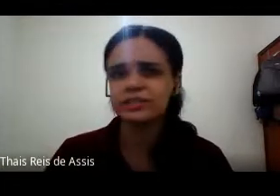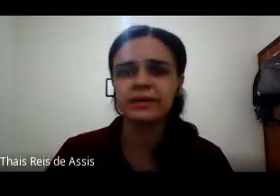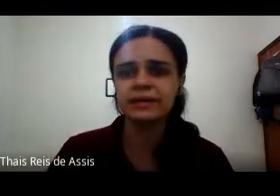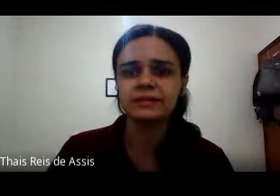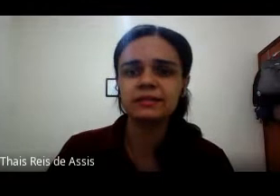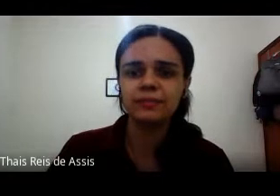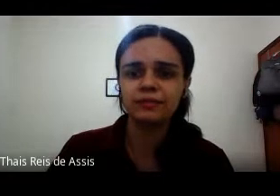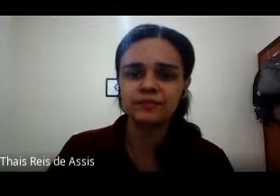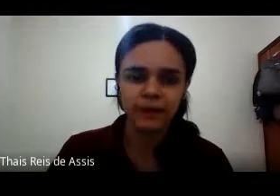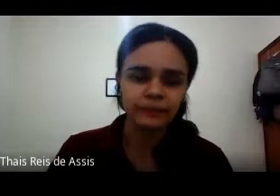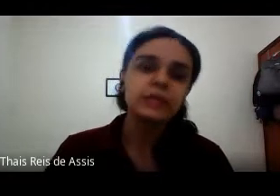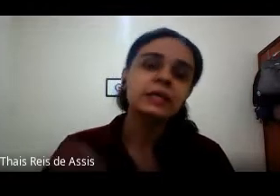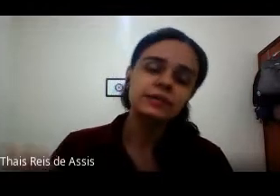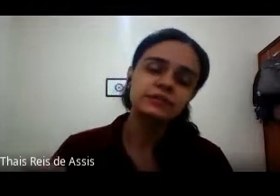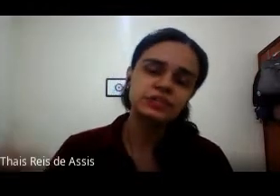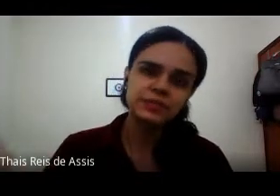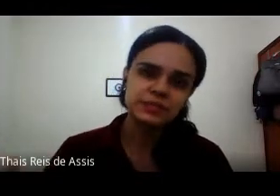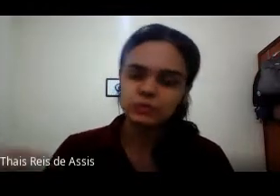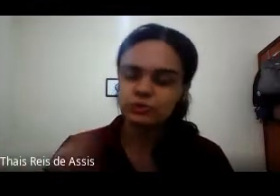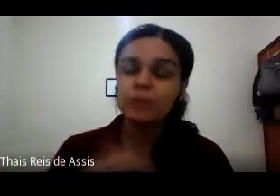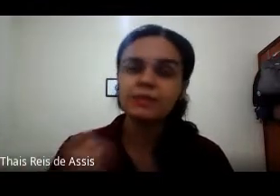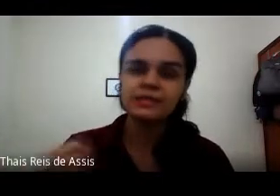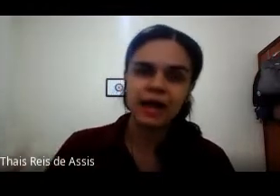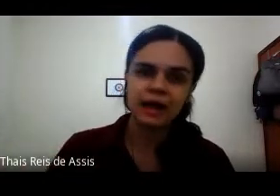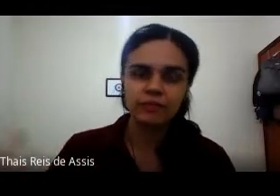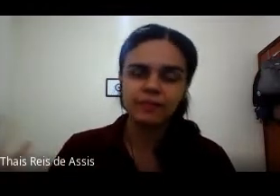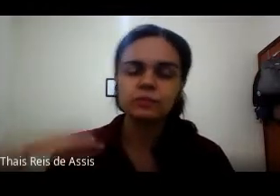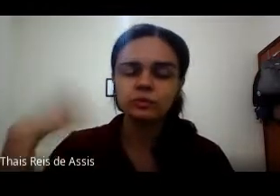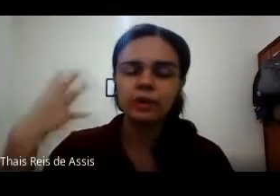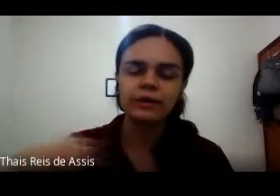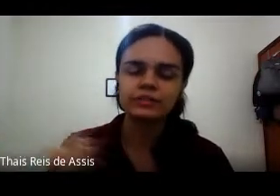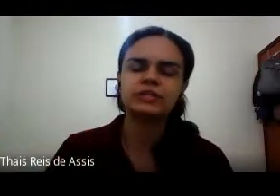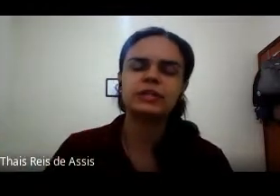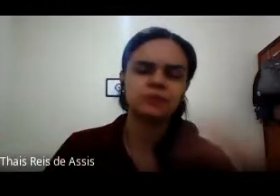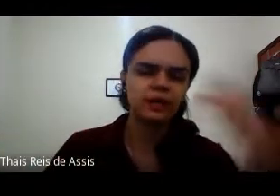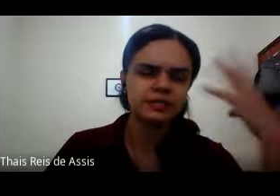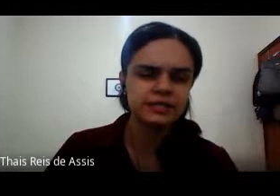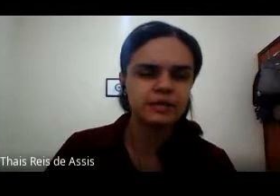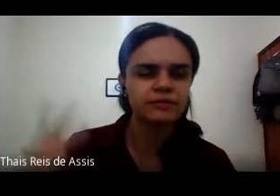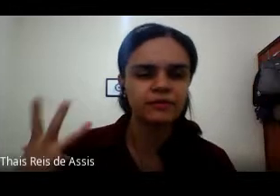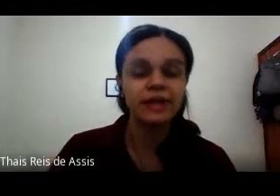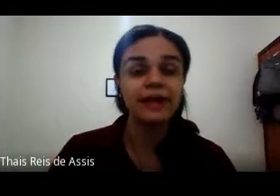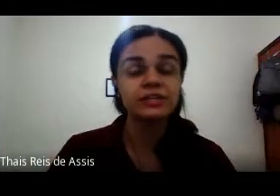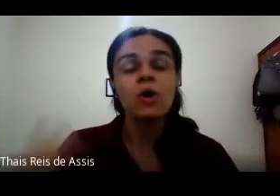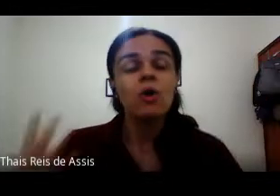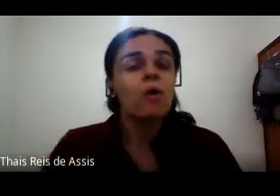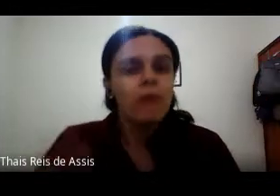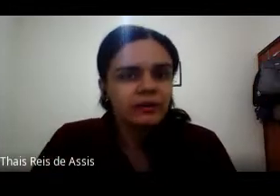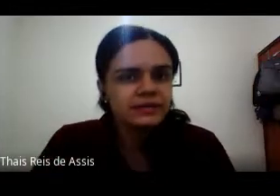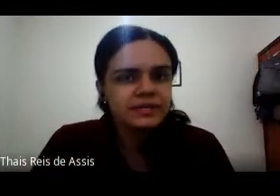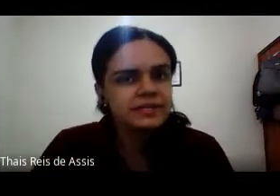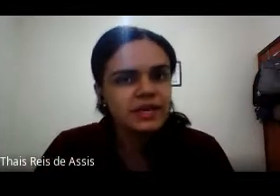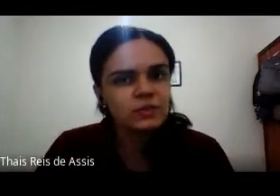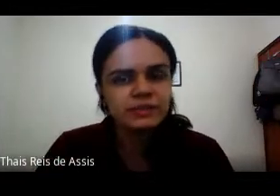continuamente. Isso é um requisito da profissão. Então, a gente precisa de mobilizar a formação cultural que a gente tem na escolarização, na faculdade, com